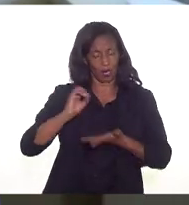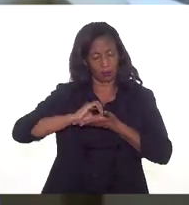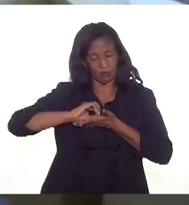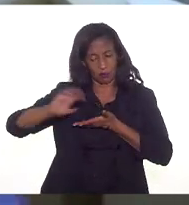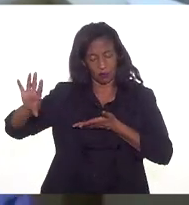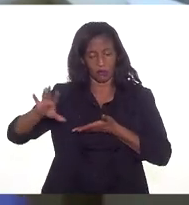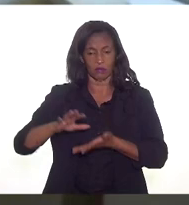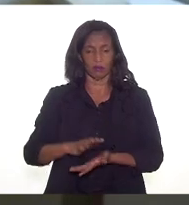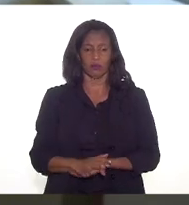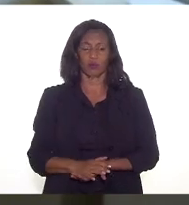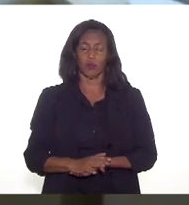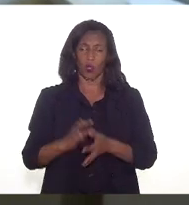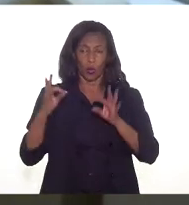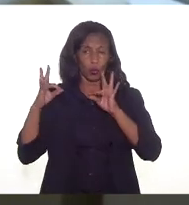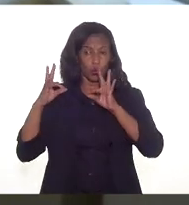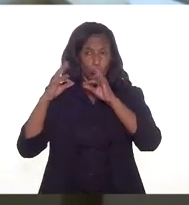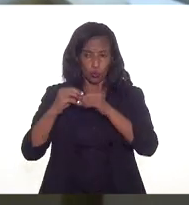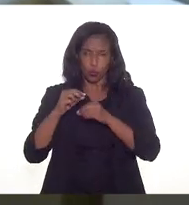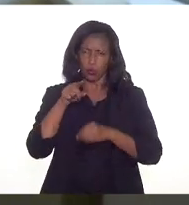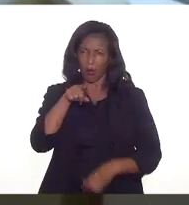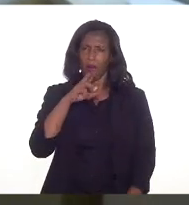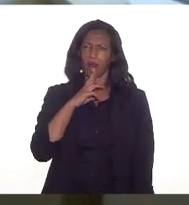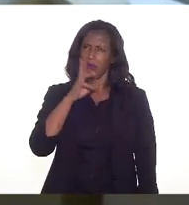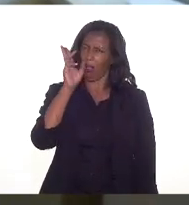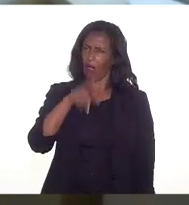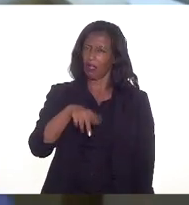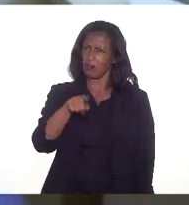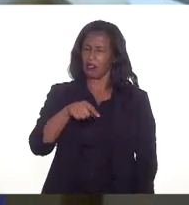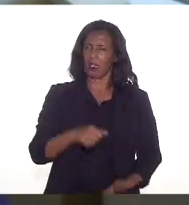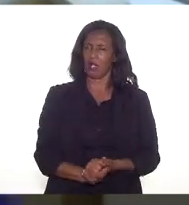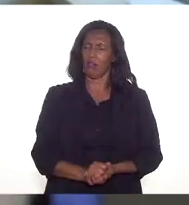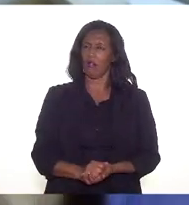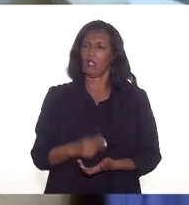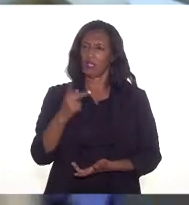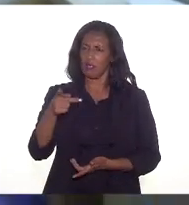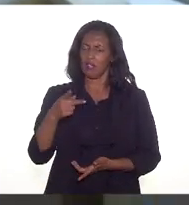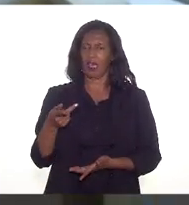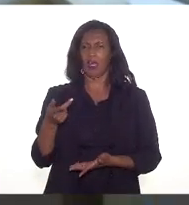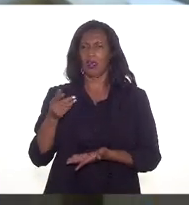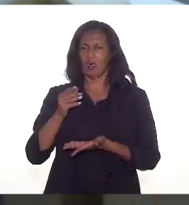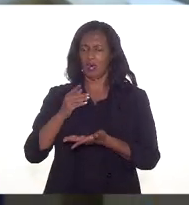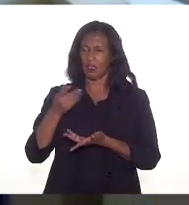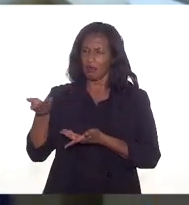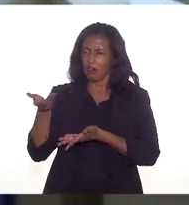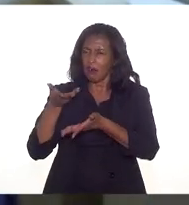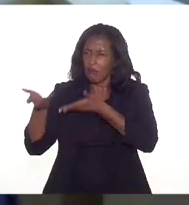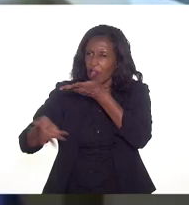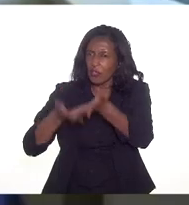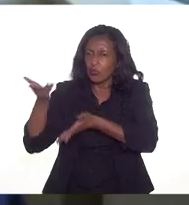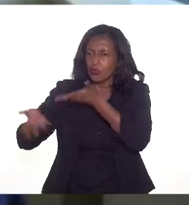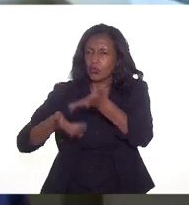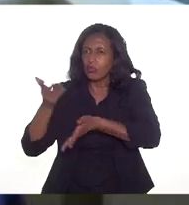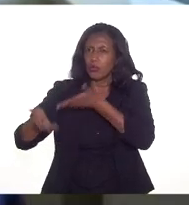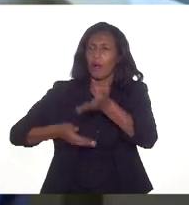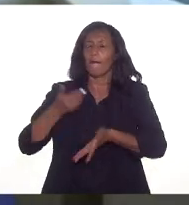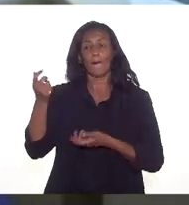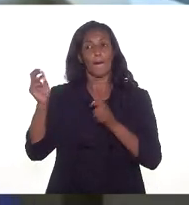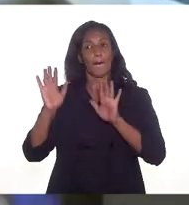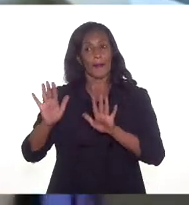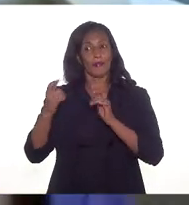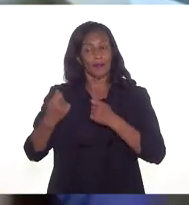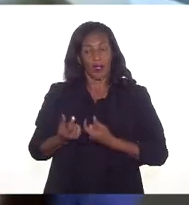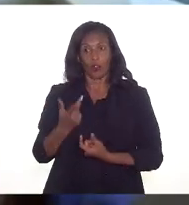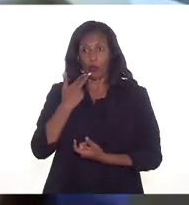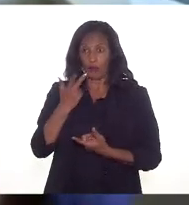porque tudo isso, o senhor tem razão, a LRF diz que tem que investir capital, mas eu estou falando de investimento de capital. Como